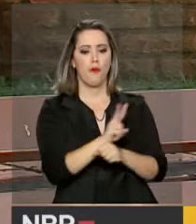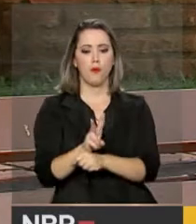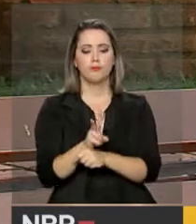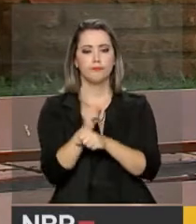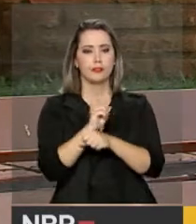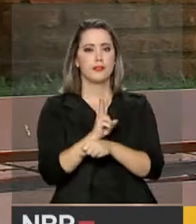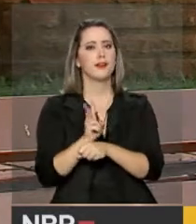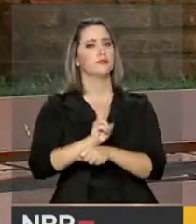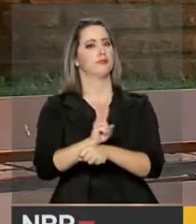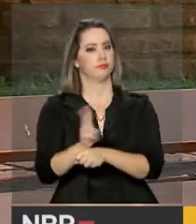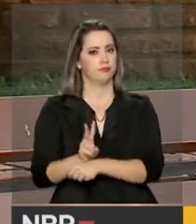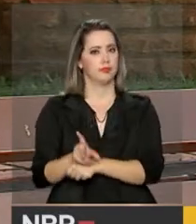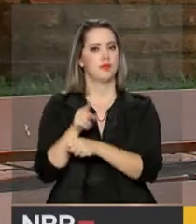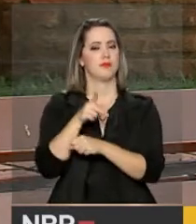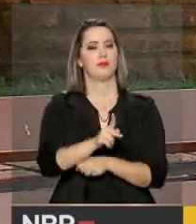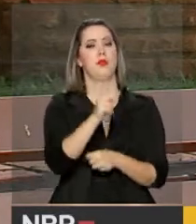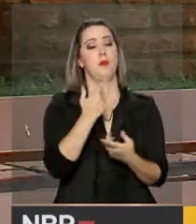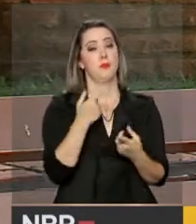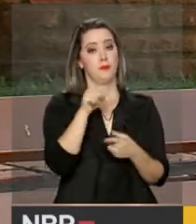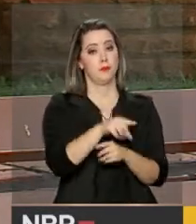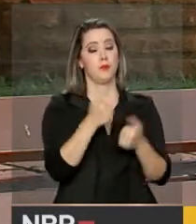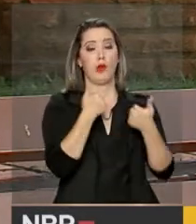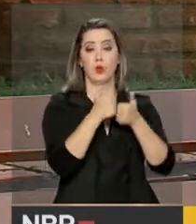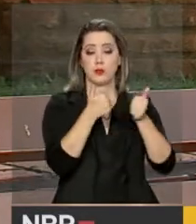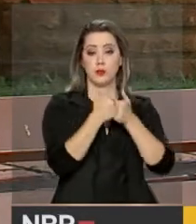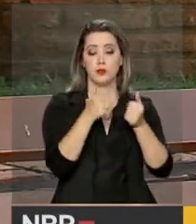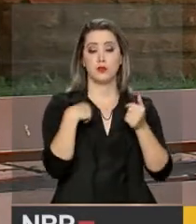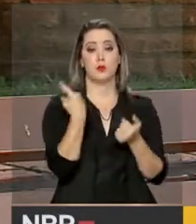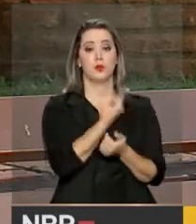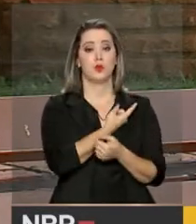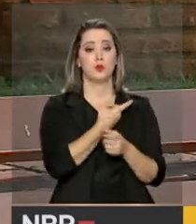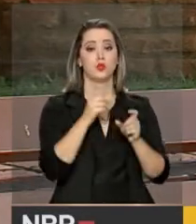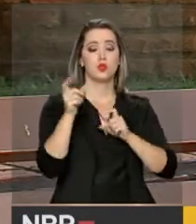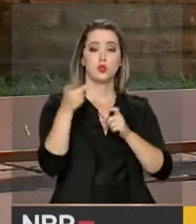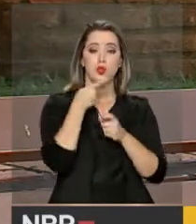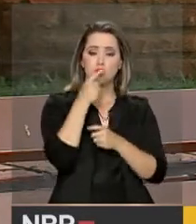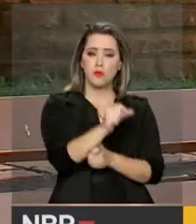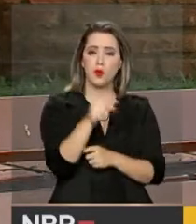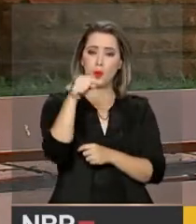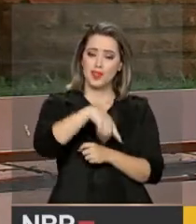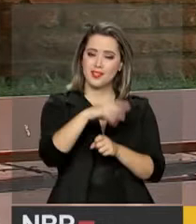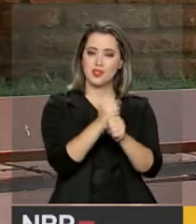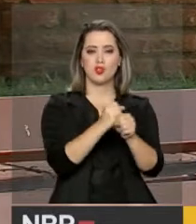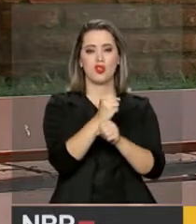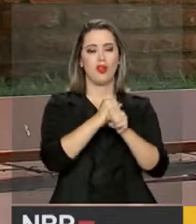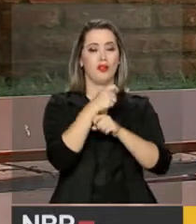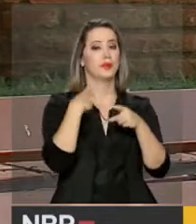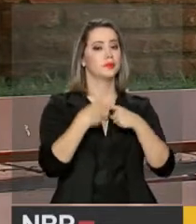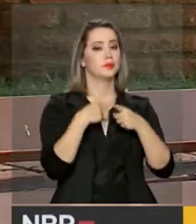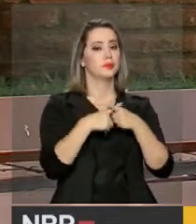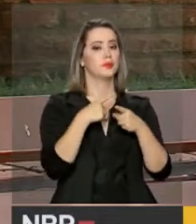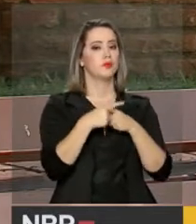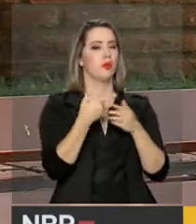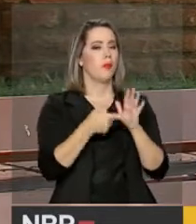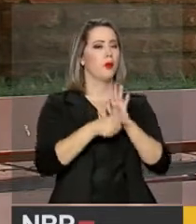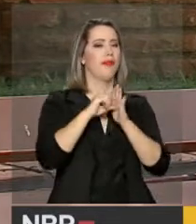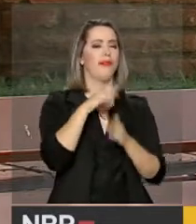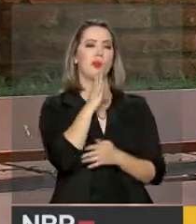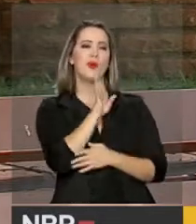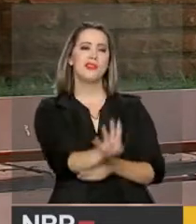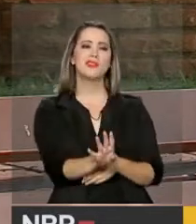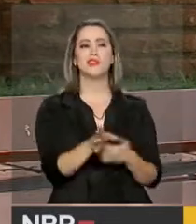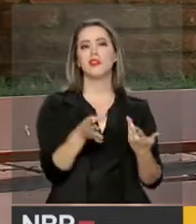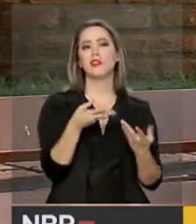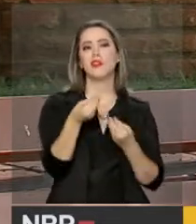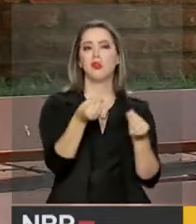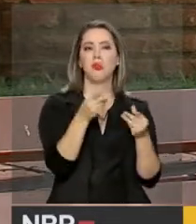fiscaliza, já tem esse histórico. Os transportes, a gente chamou atenção esse ano porque eles estavam meio que desconhecidos